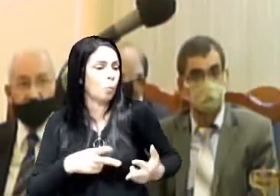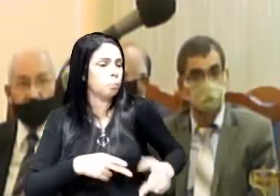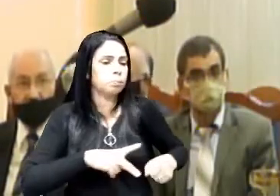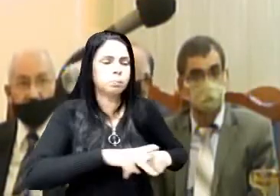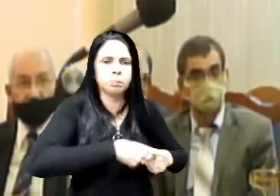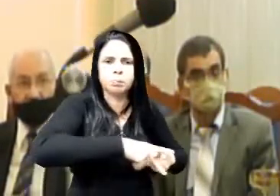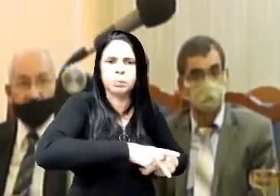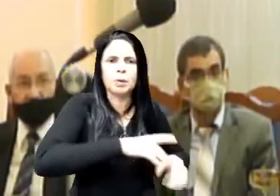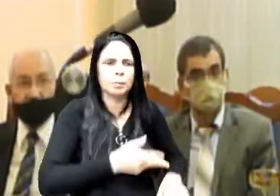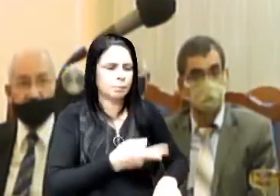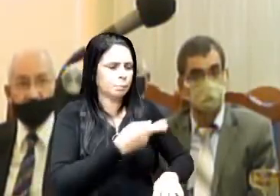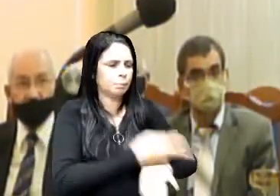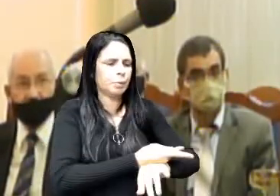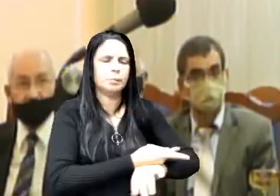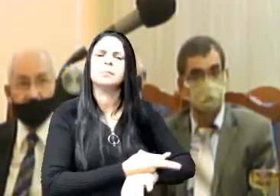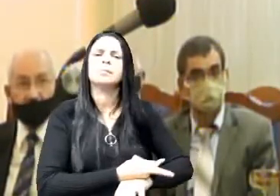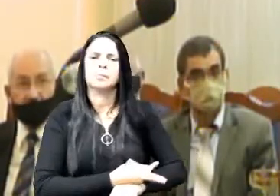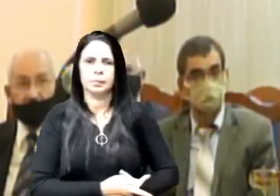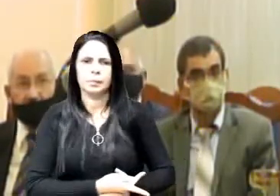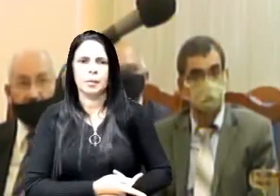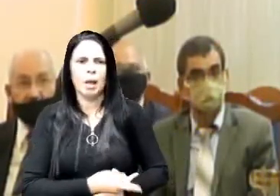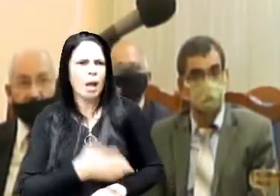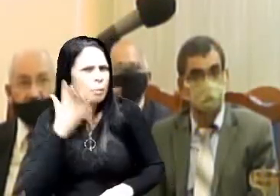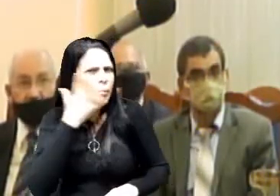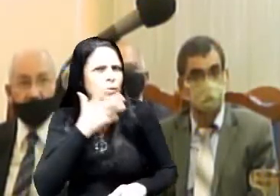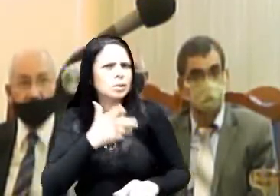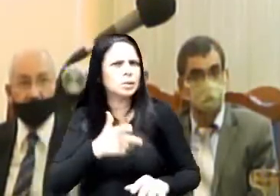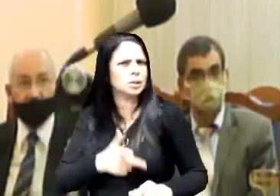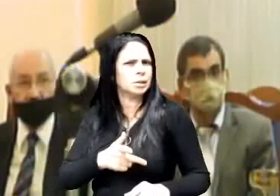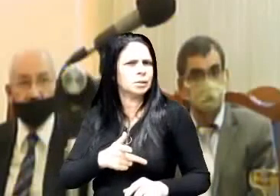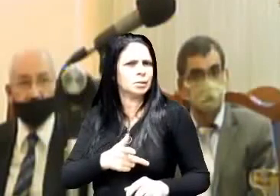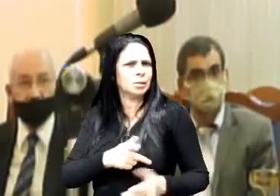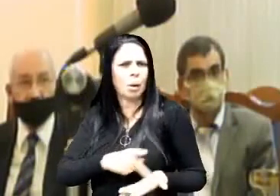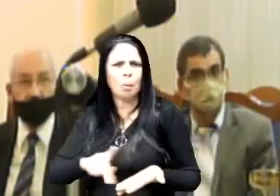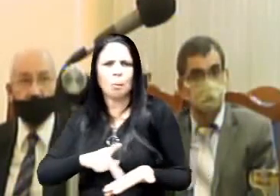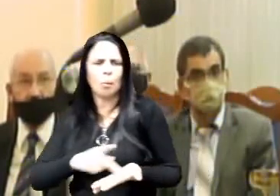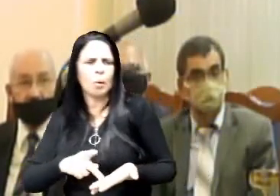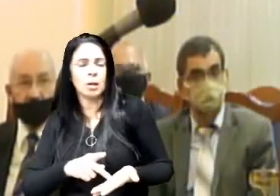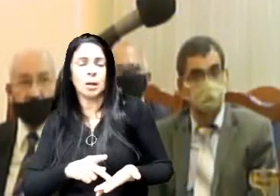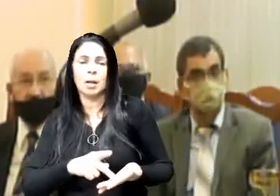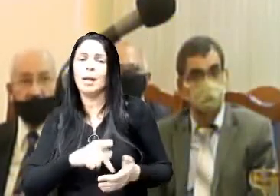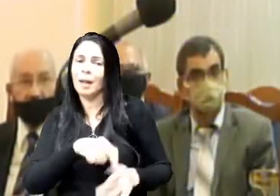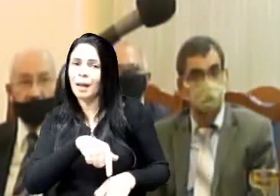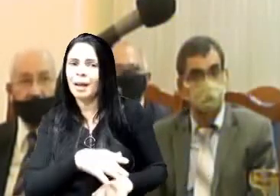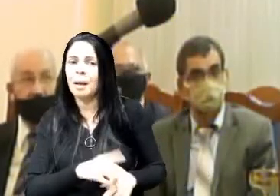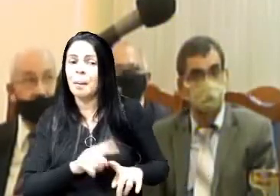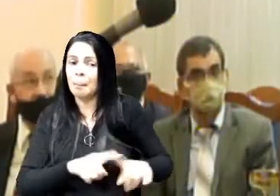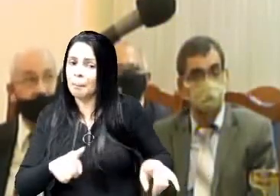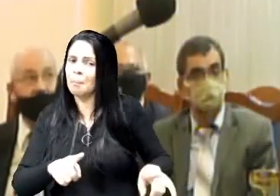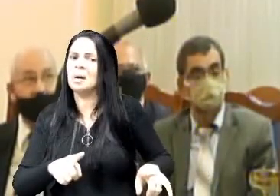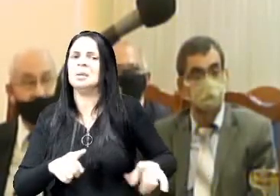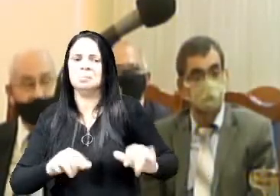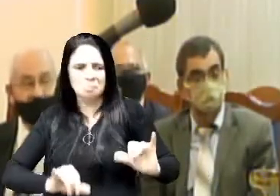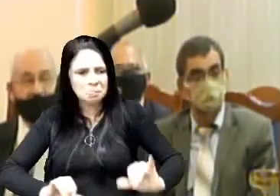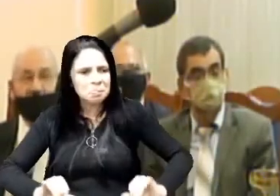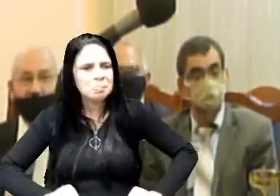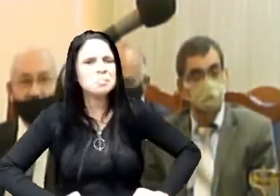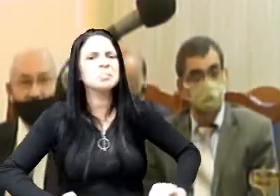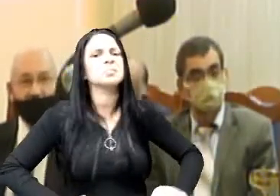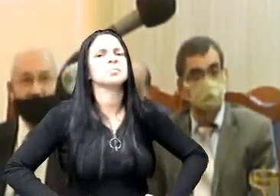a prata. É bonito a gente ler uma poesia dessa. Agora, passar é outra